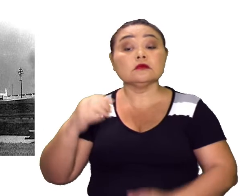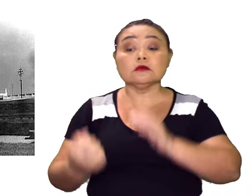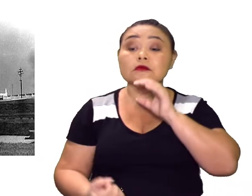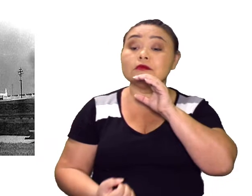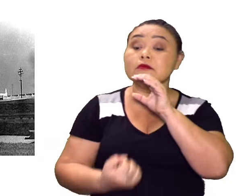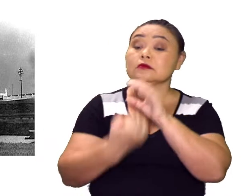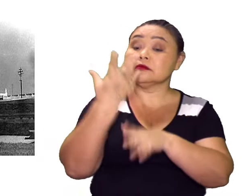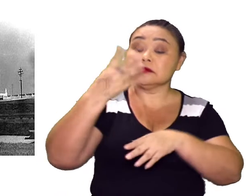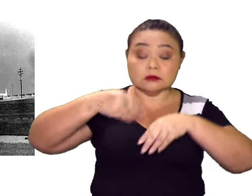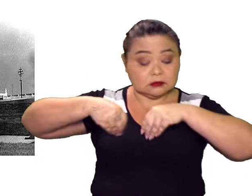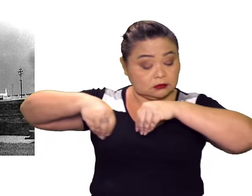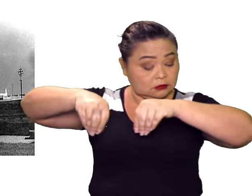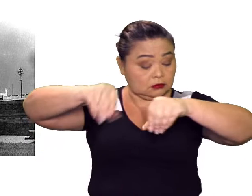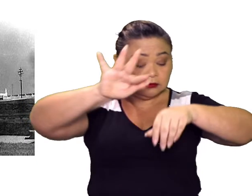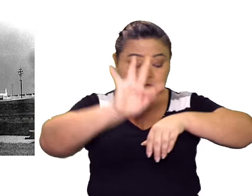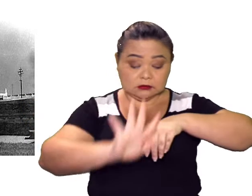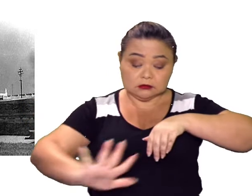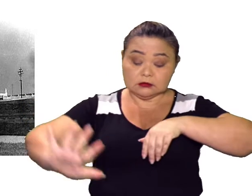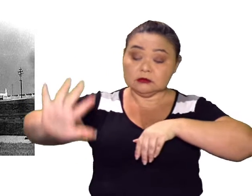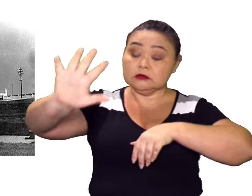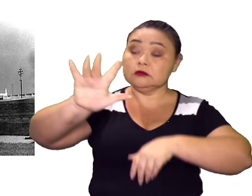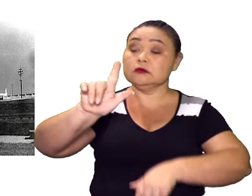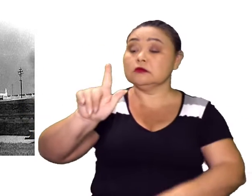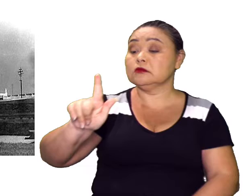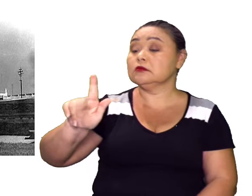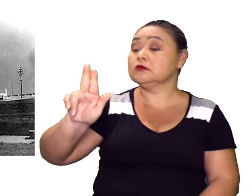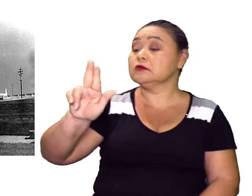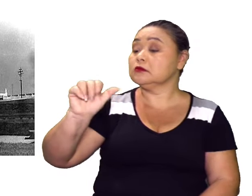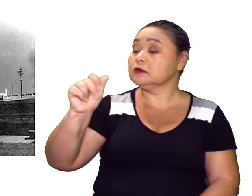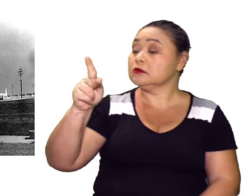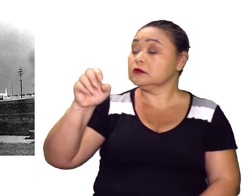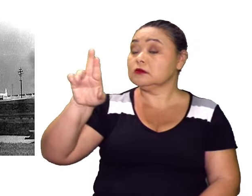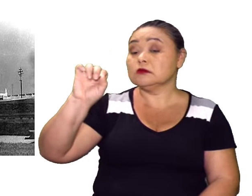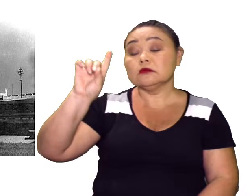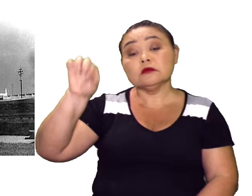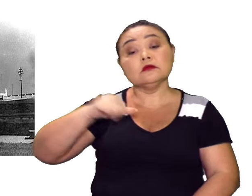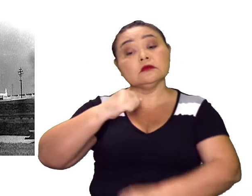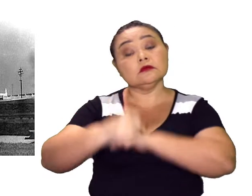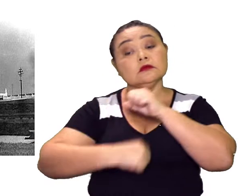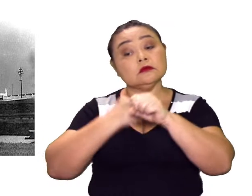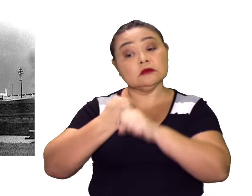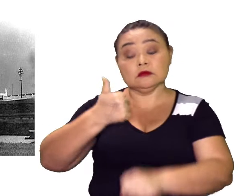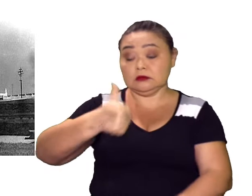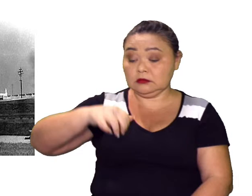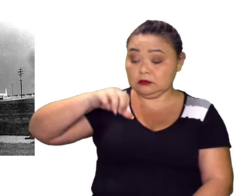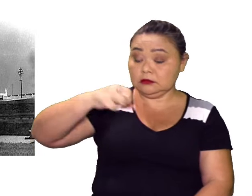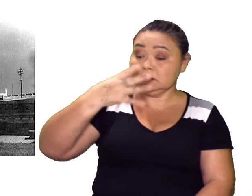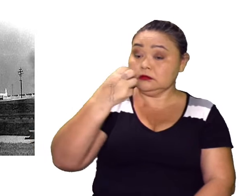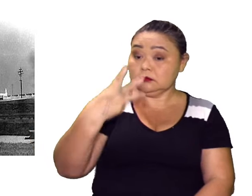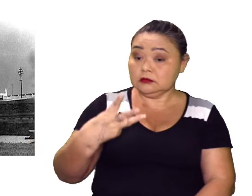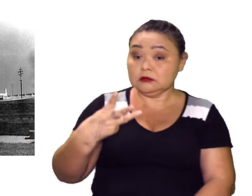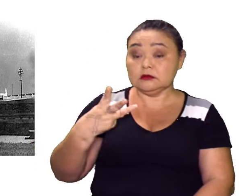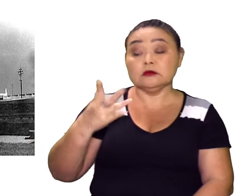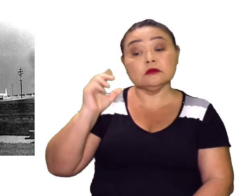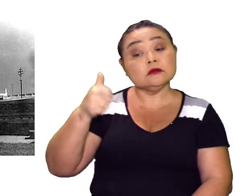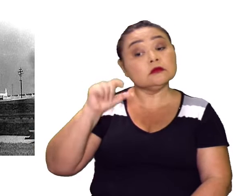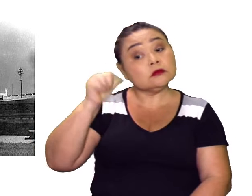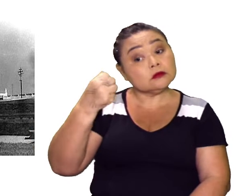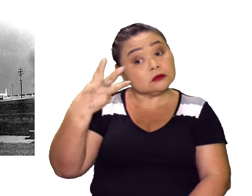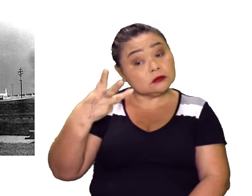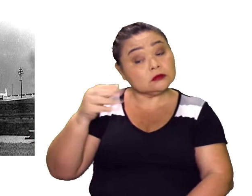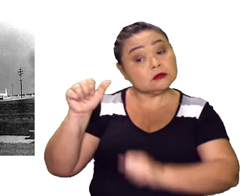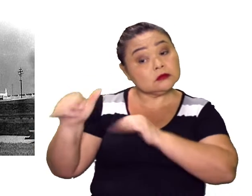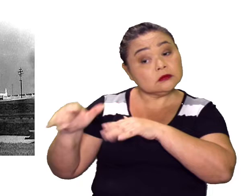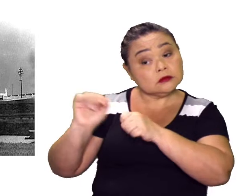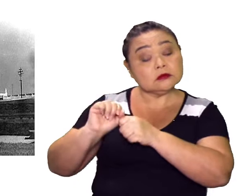agora o Território Federal do Guaporé, em 1943, no dia 13 de setembro. Onde nós